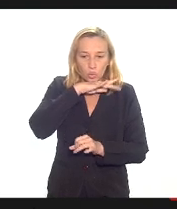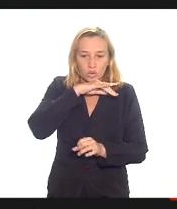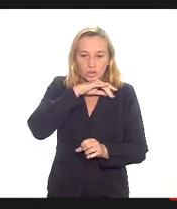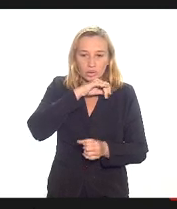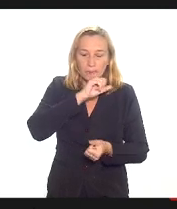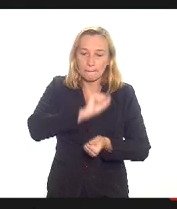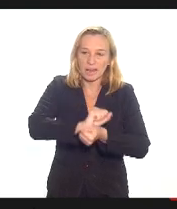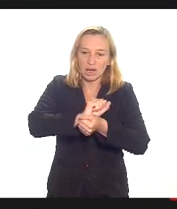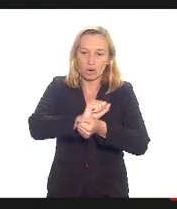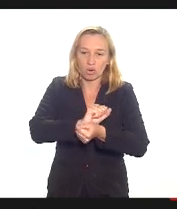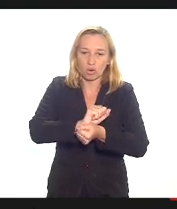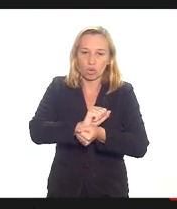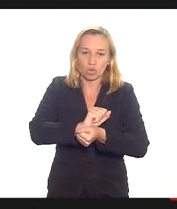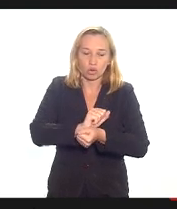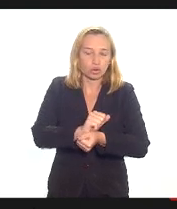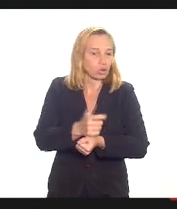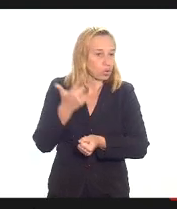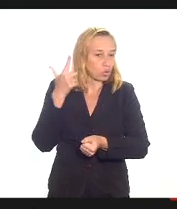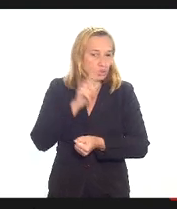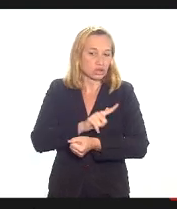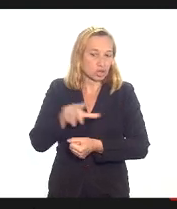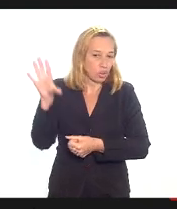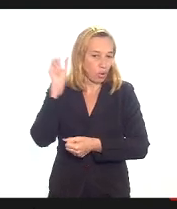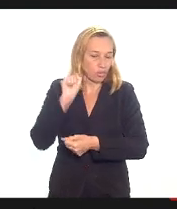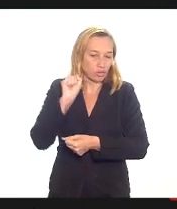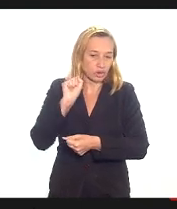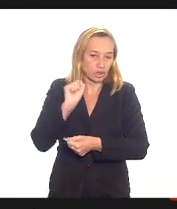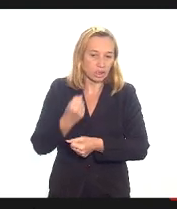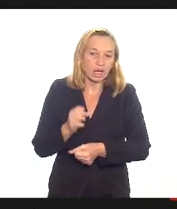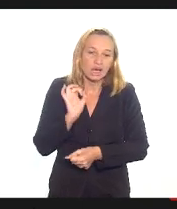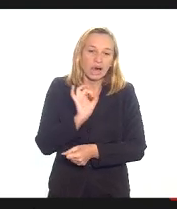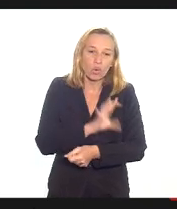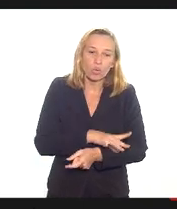voz ficou intercortada.